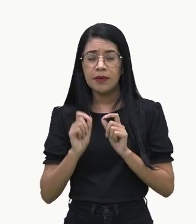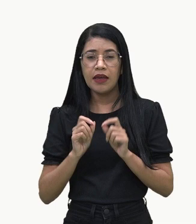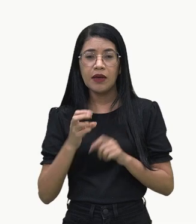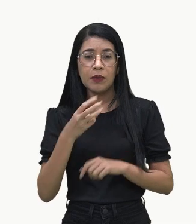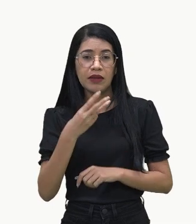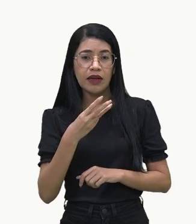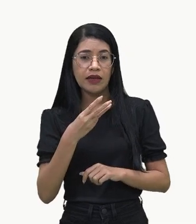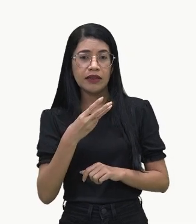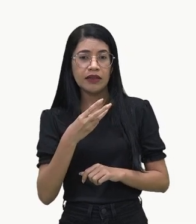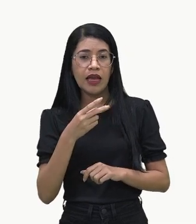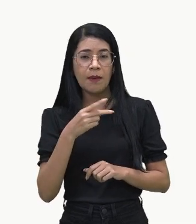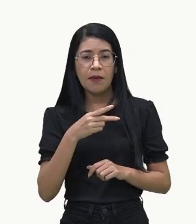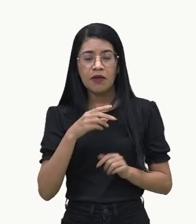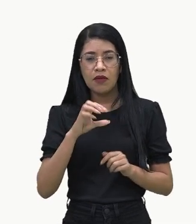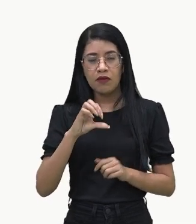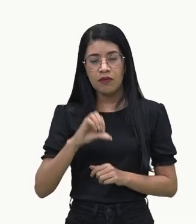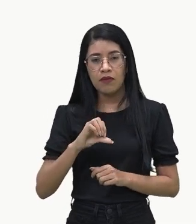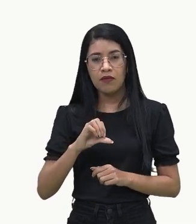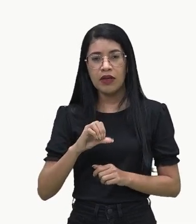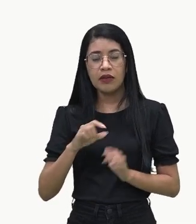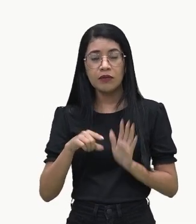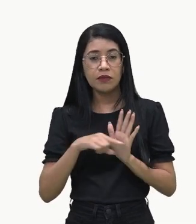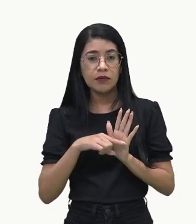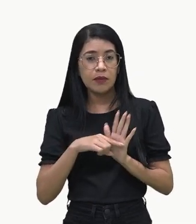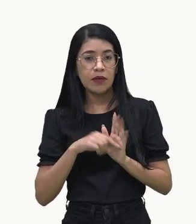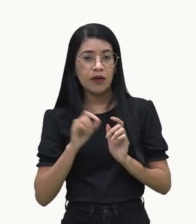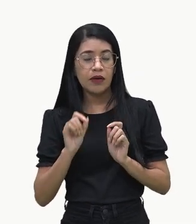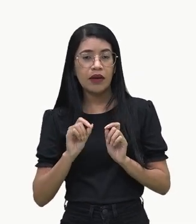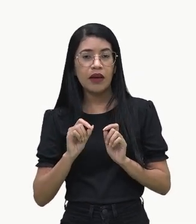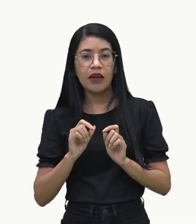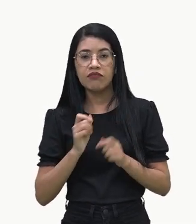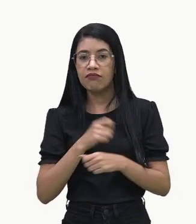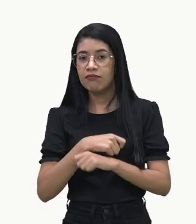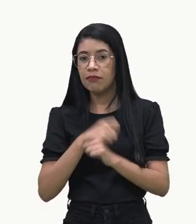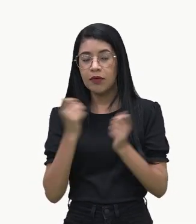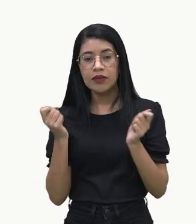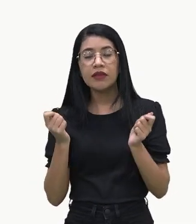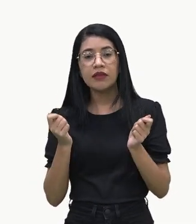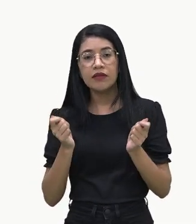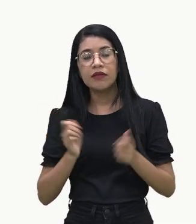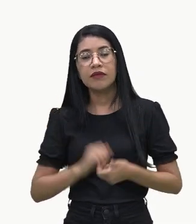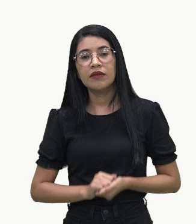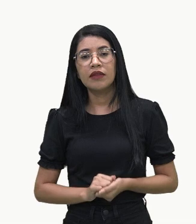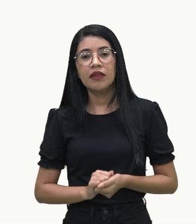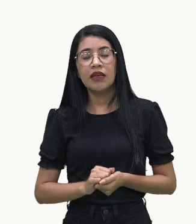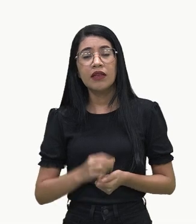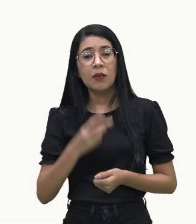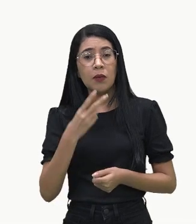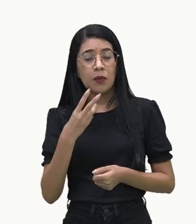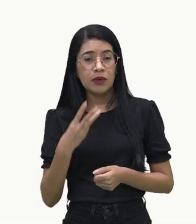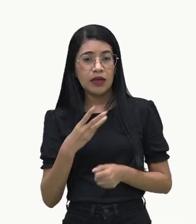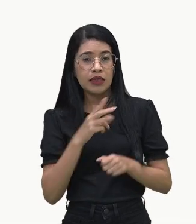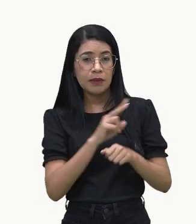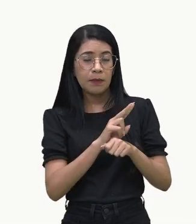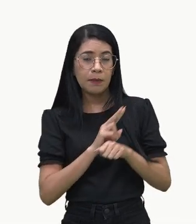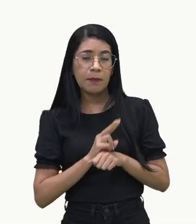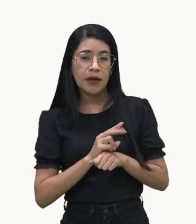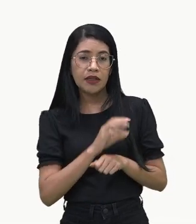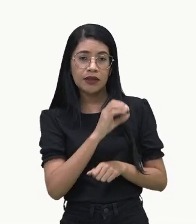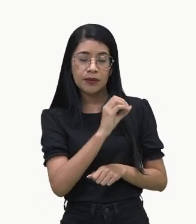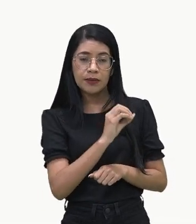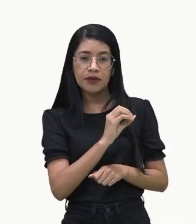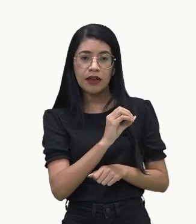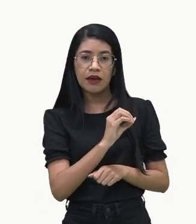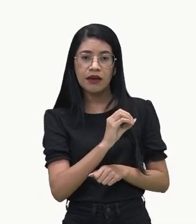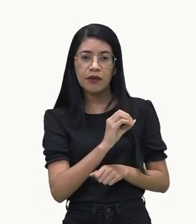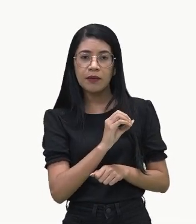menor que o 9. Então, a subtração aí é automaticamente possível. O 3 vai emprestar do número que está à frente, mas